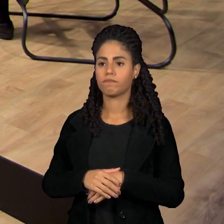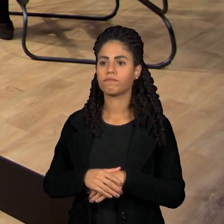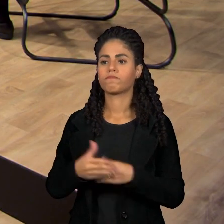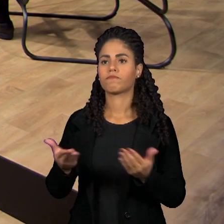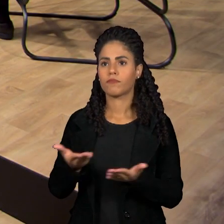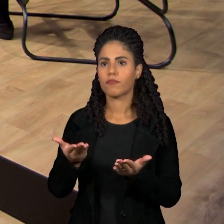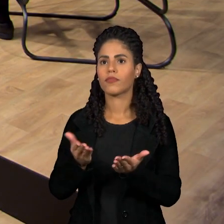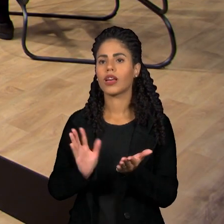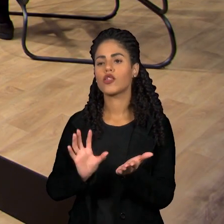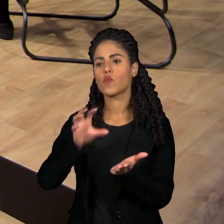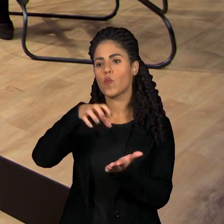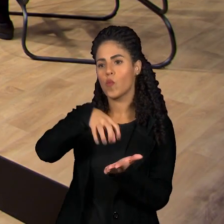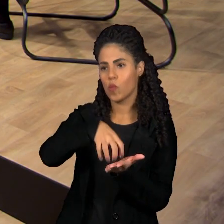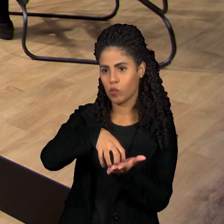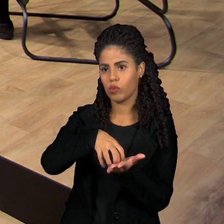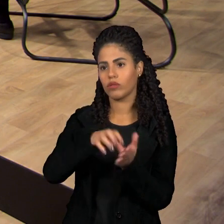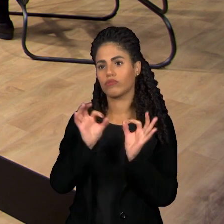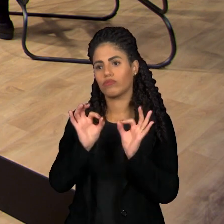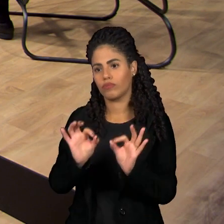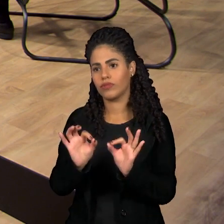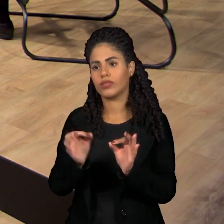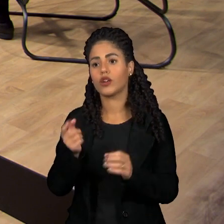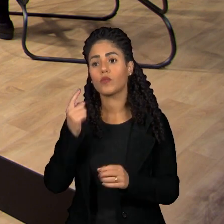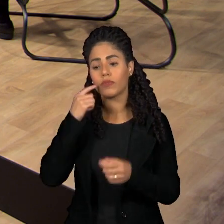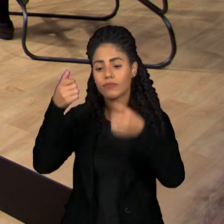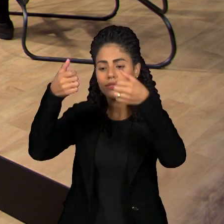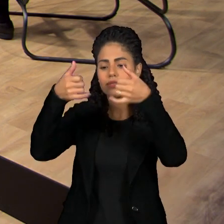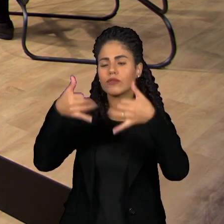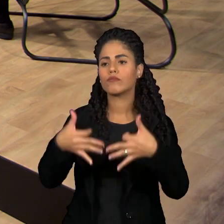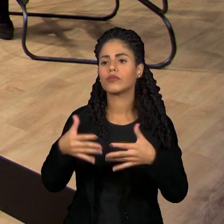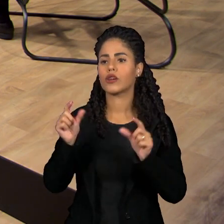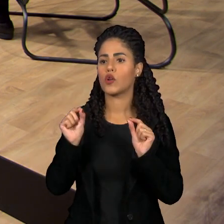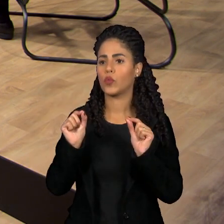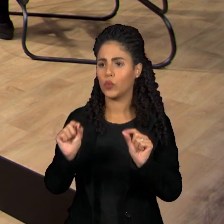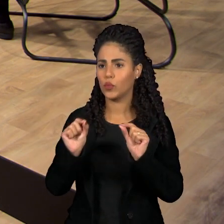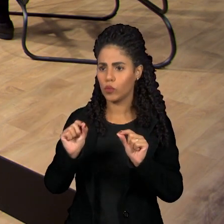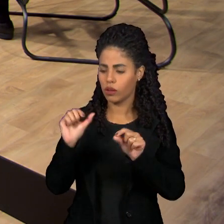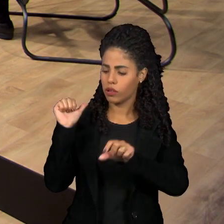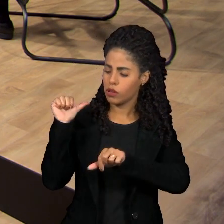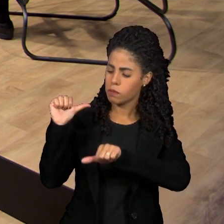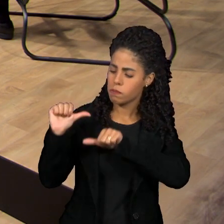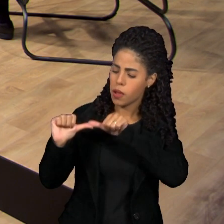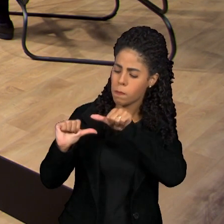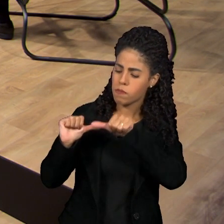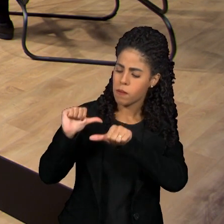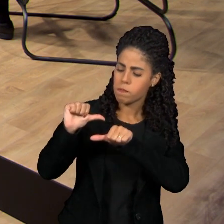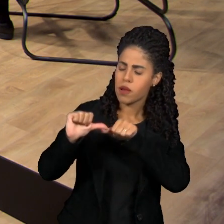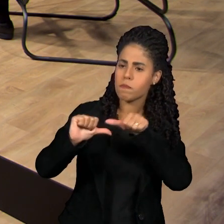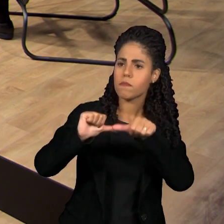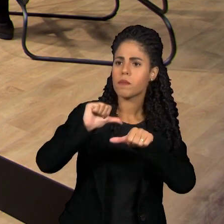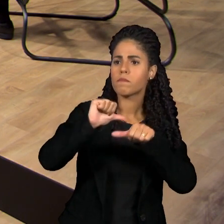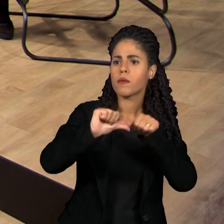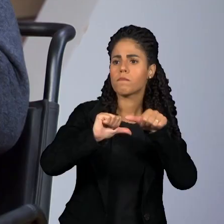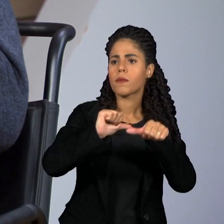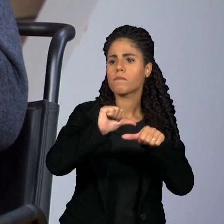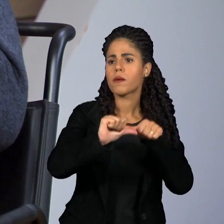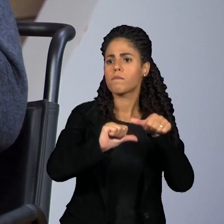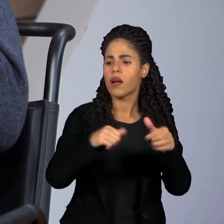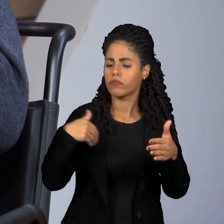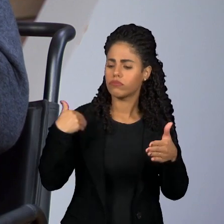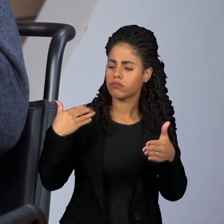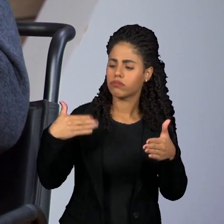fiel da sociedade. Isso é importante deixar claro. Essa mudança, ela se dá à medida que